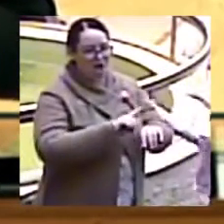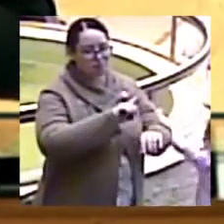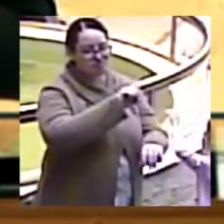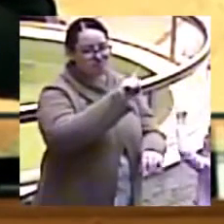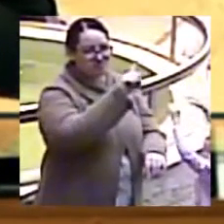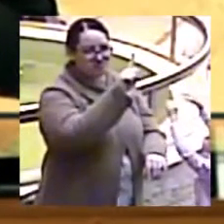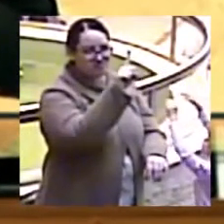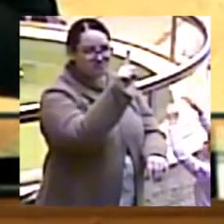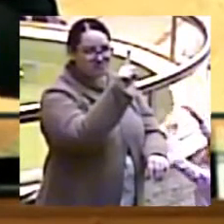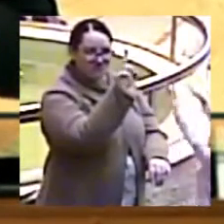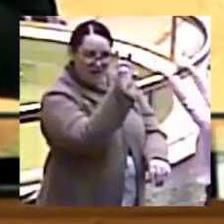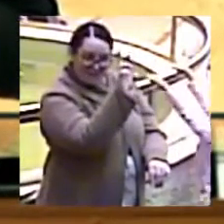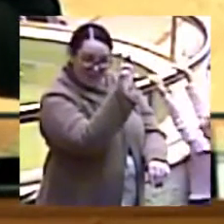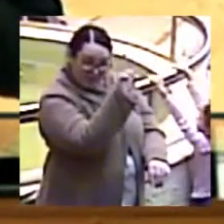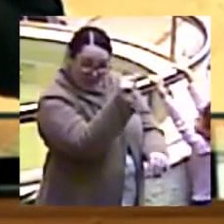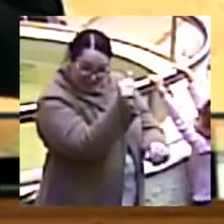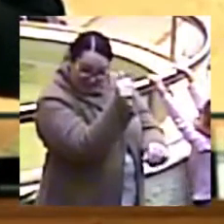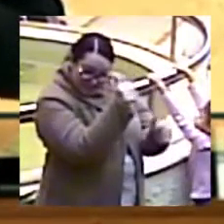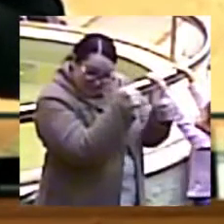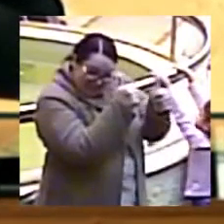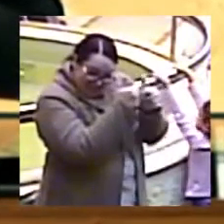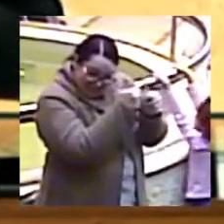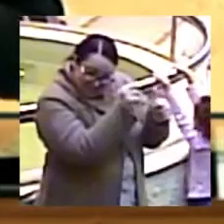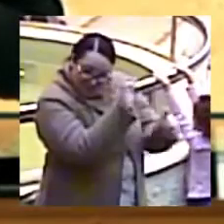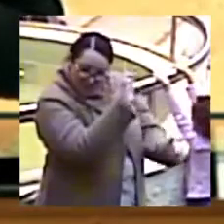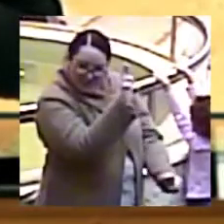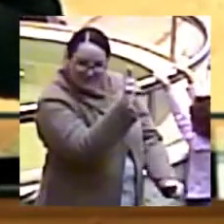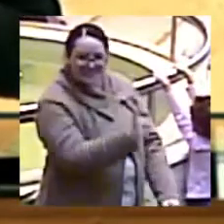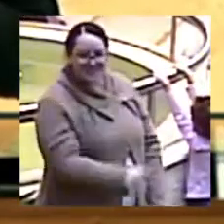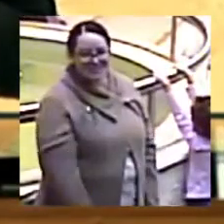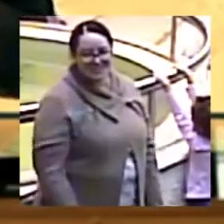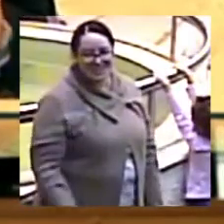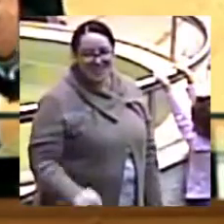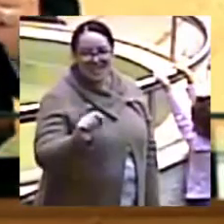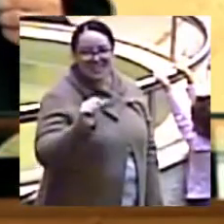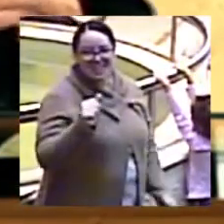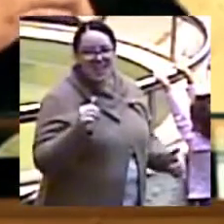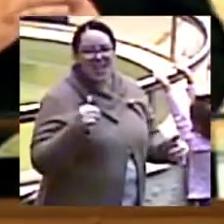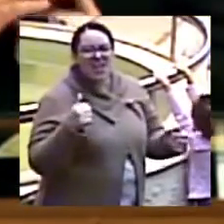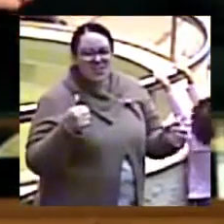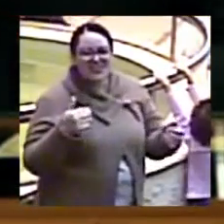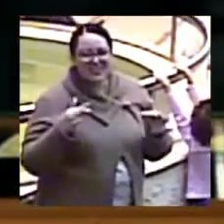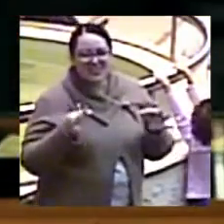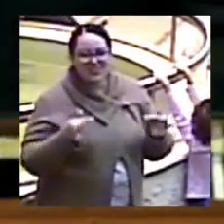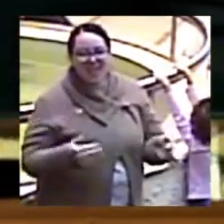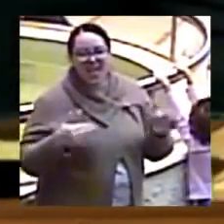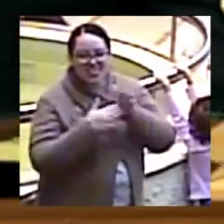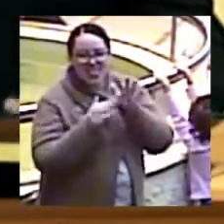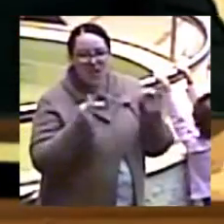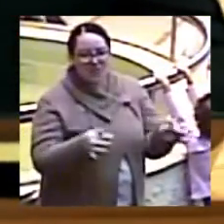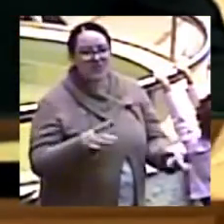o final, vai te salvar. Então fique aí.